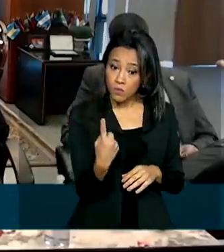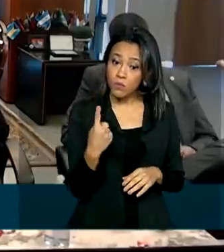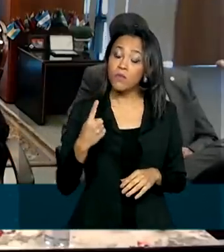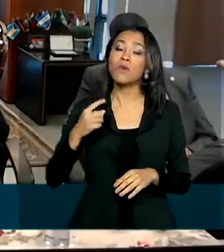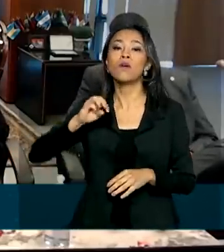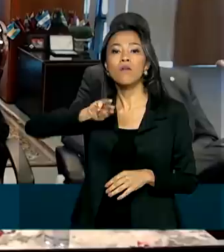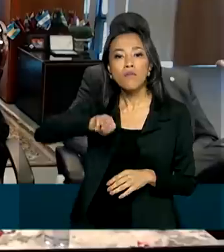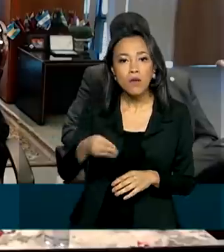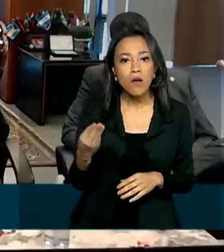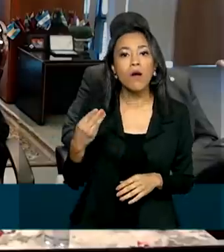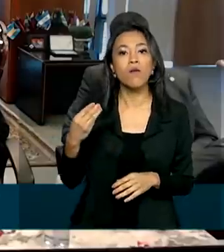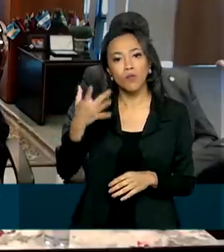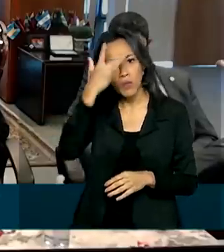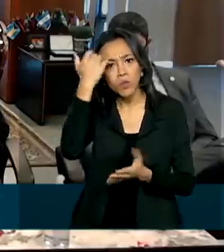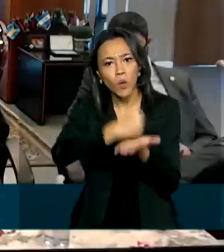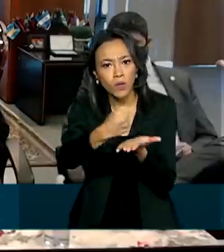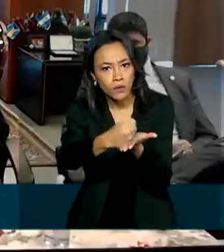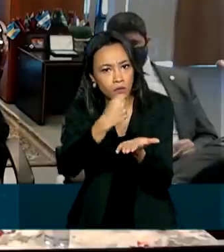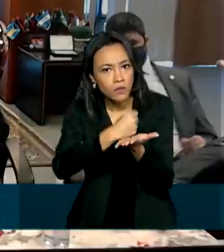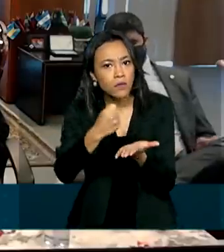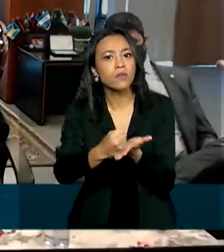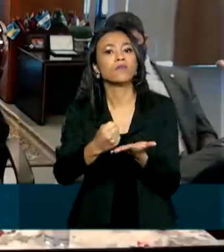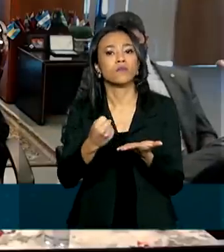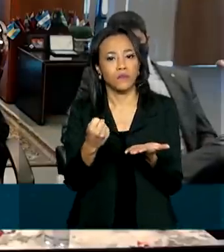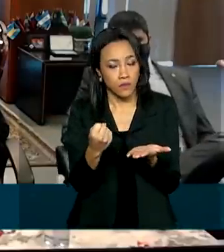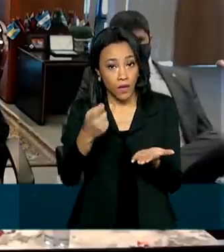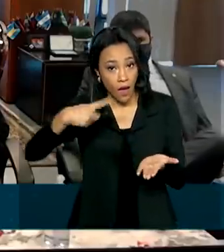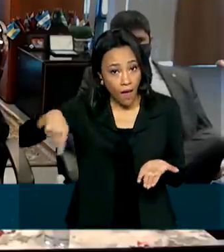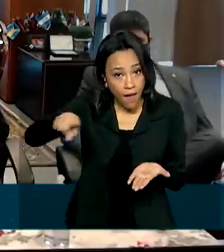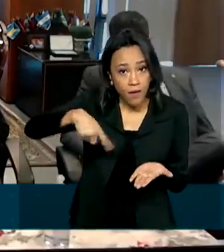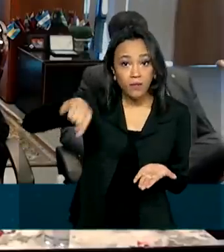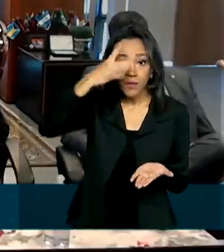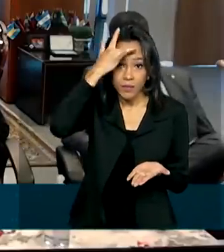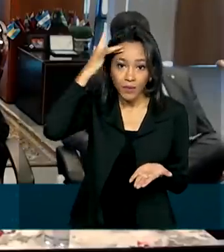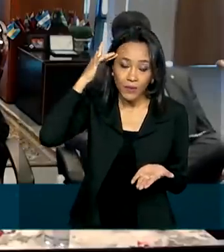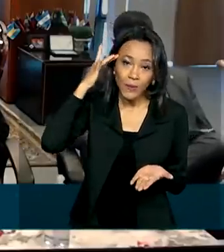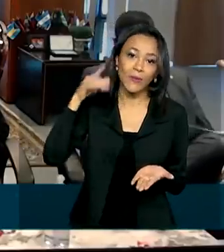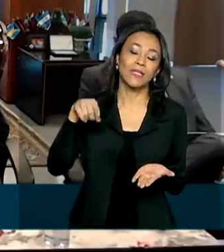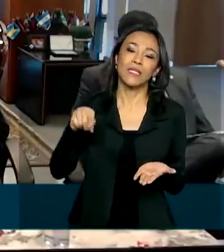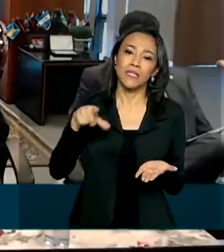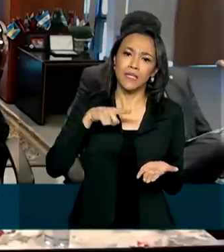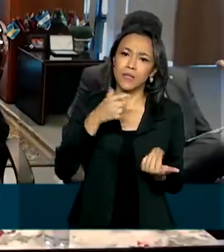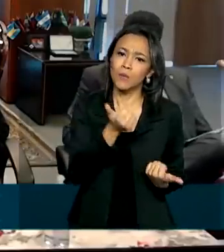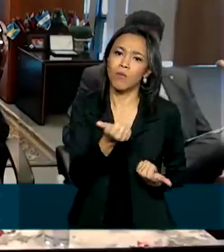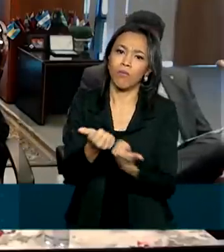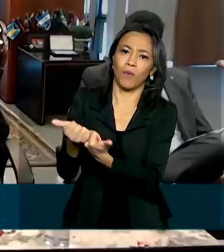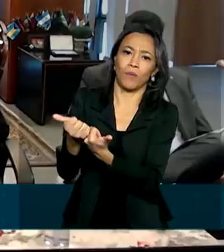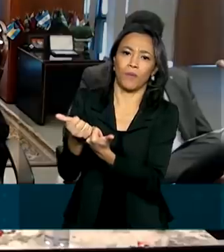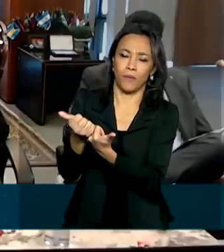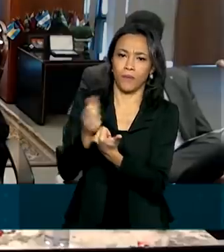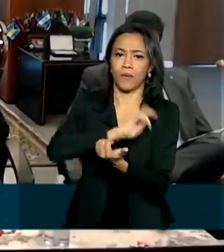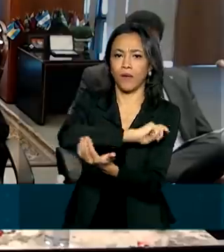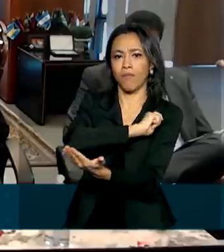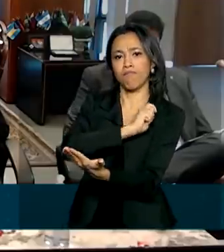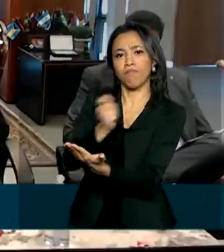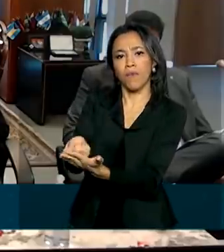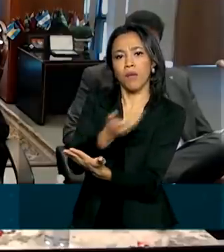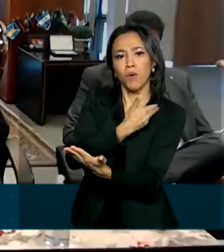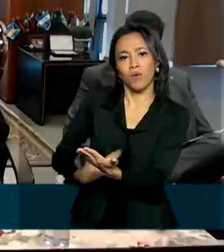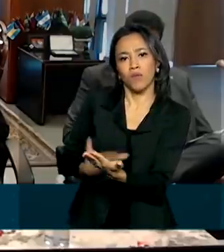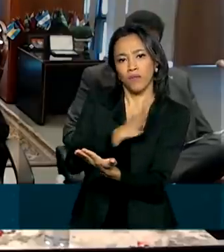empregadores. Essas pessoas estão sendo guarnecidas por uma parcela, por um benefício pago pelo governo federal,